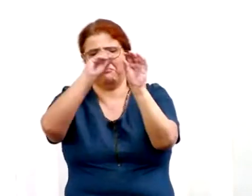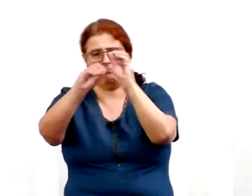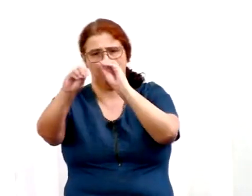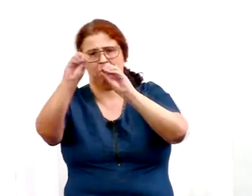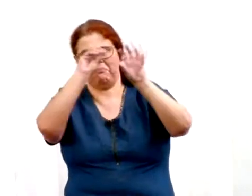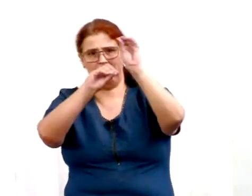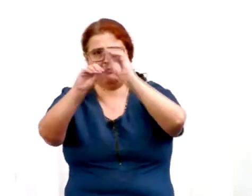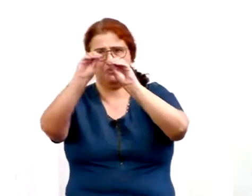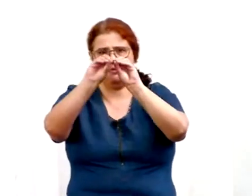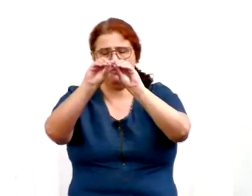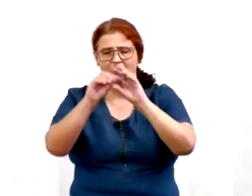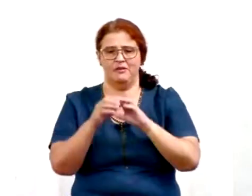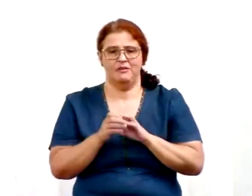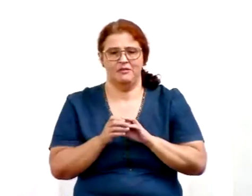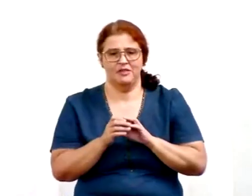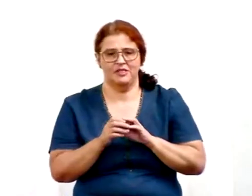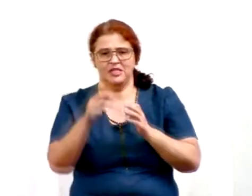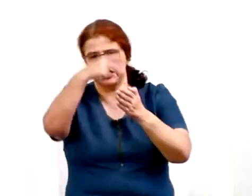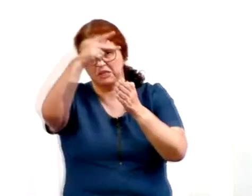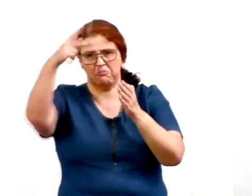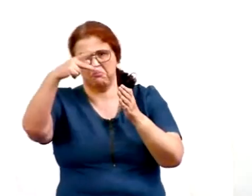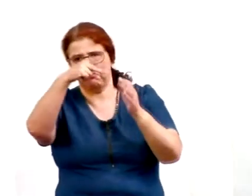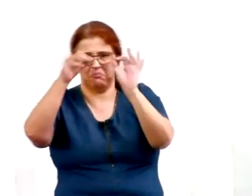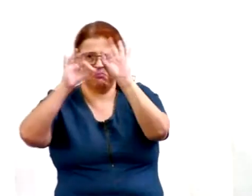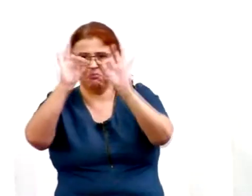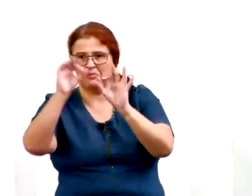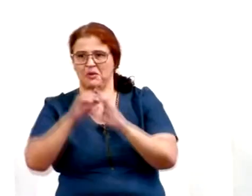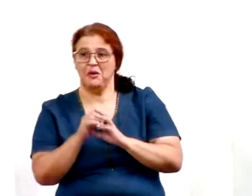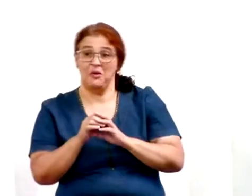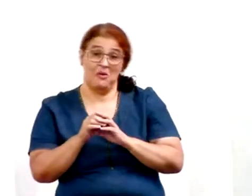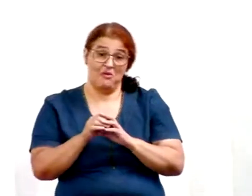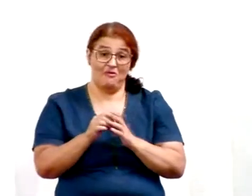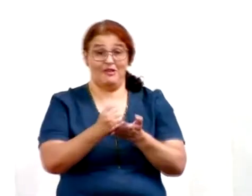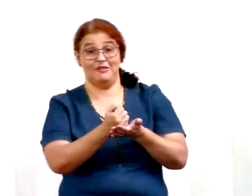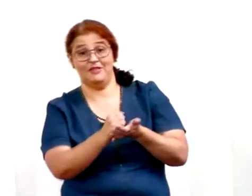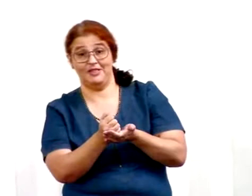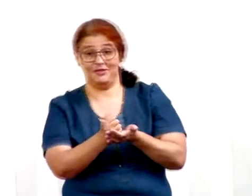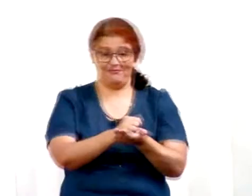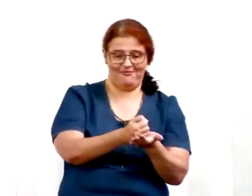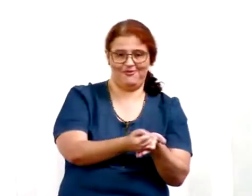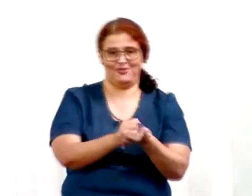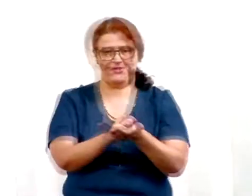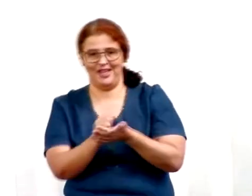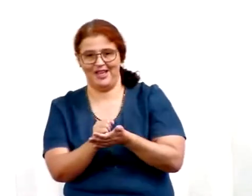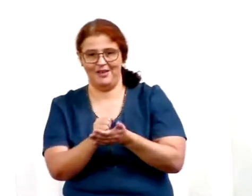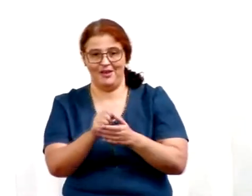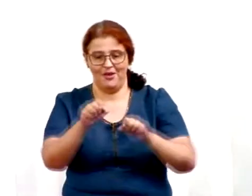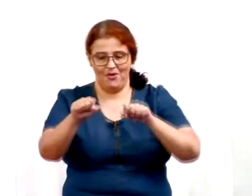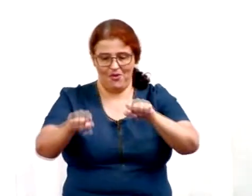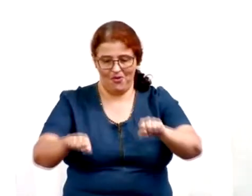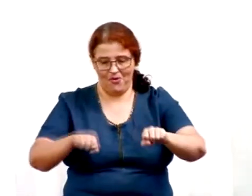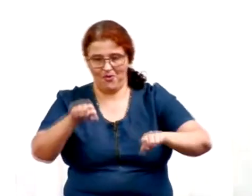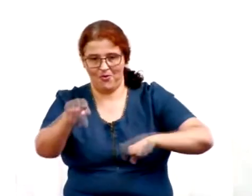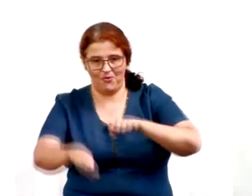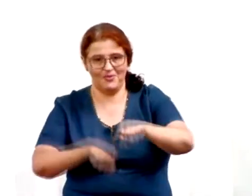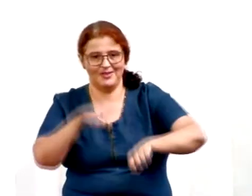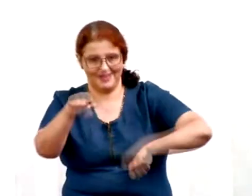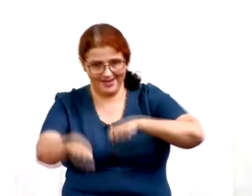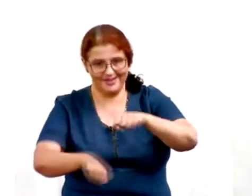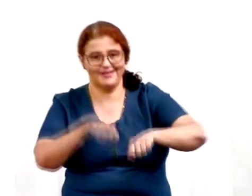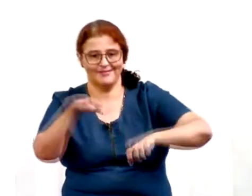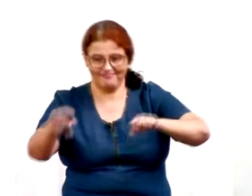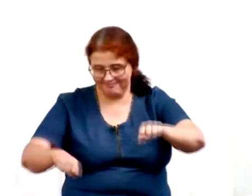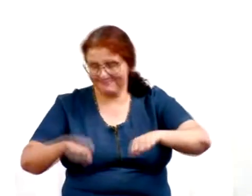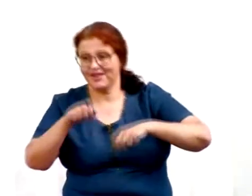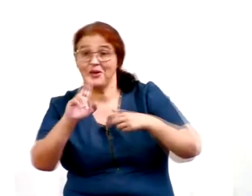coisas, como talvez um videogame, ou uma bicicleta, ou um doce,